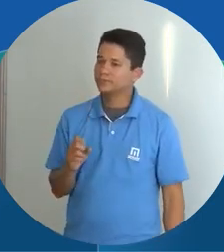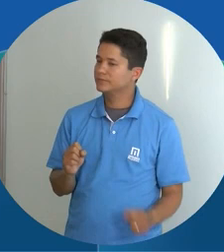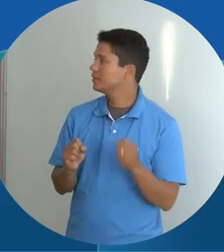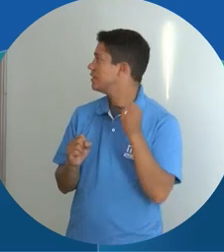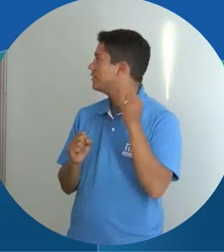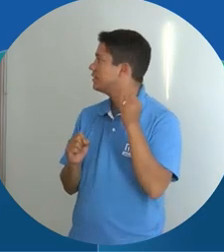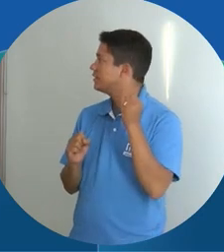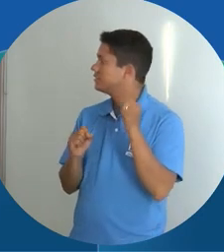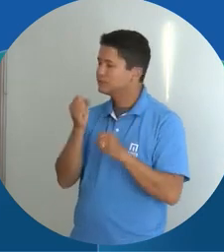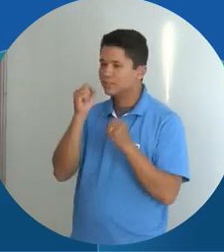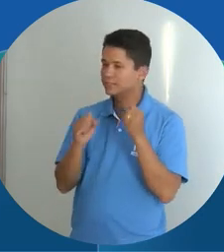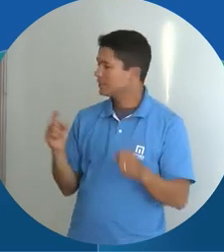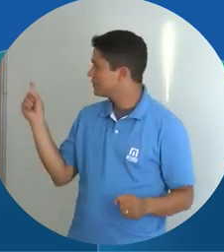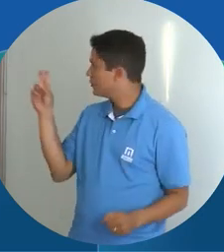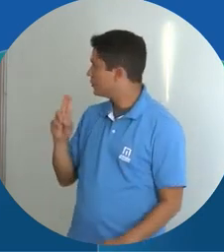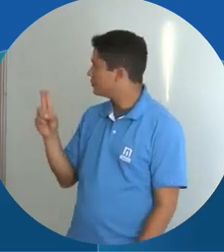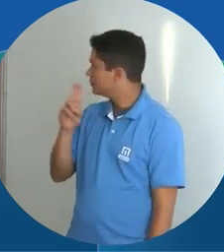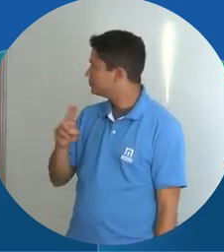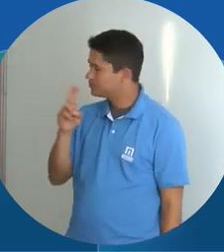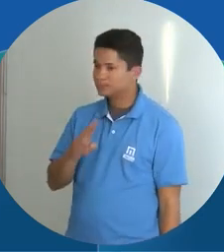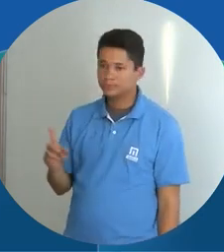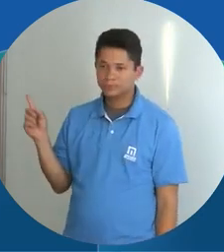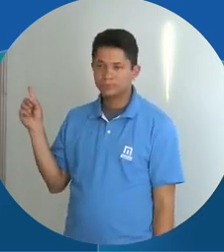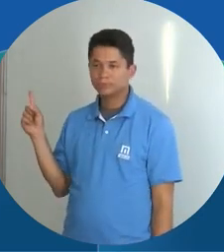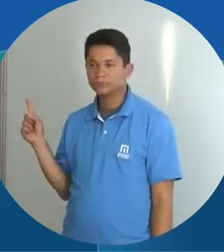uma sinterização. Então, a gente tem